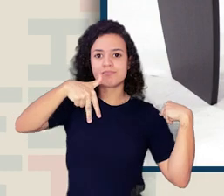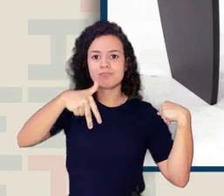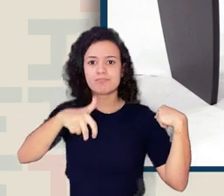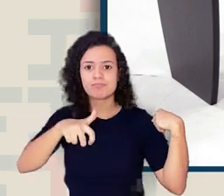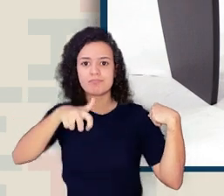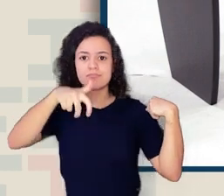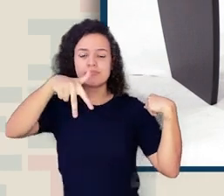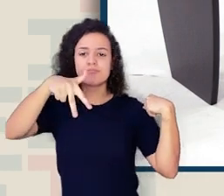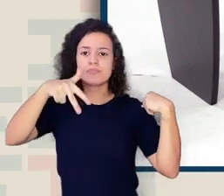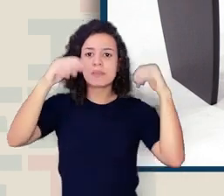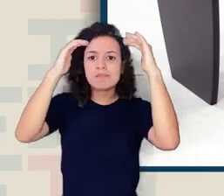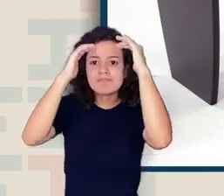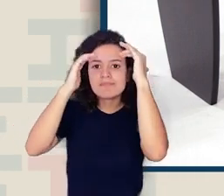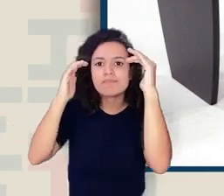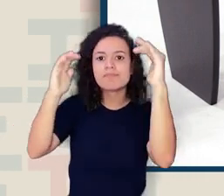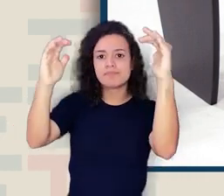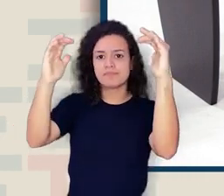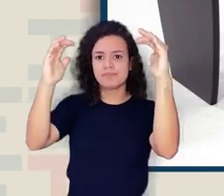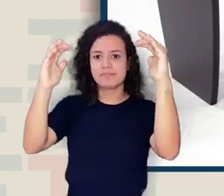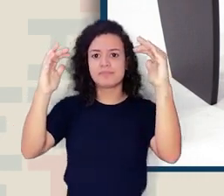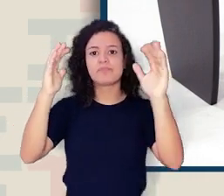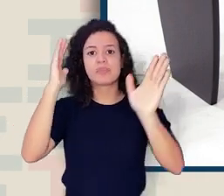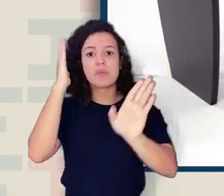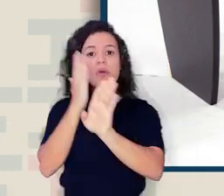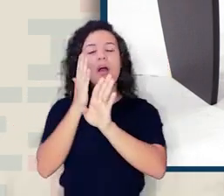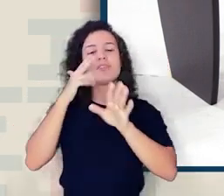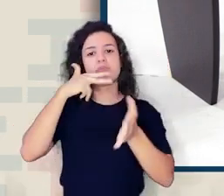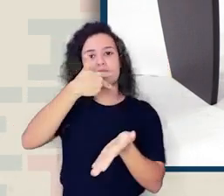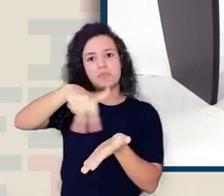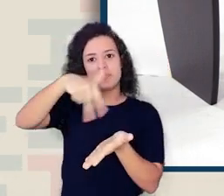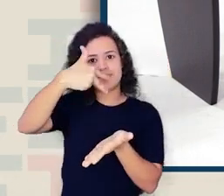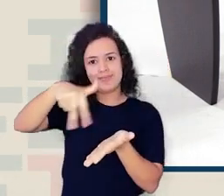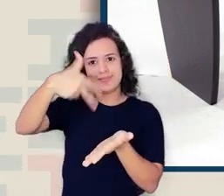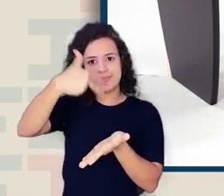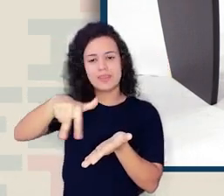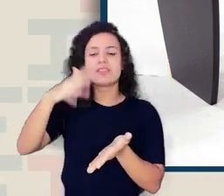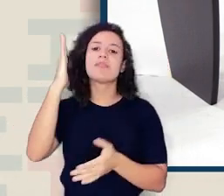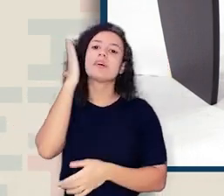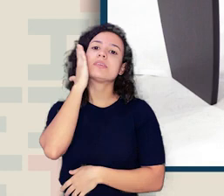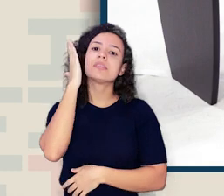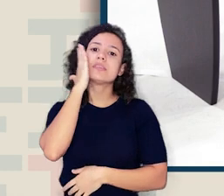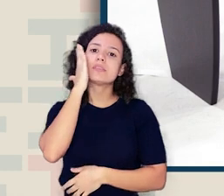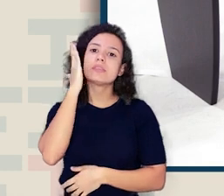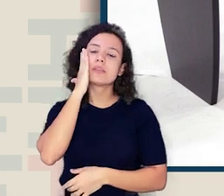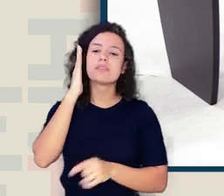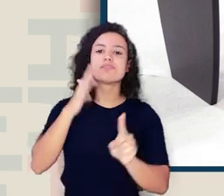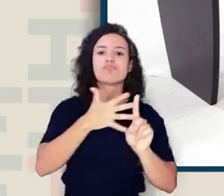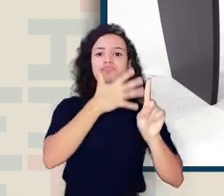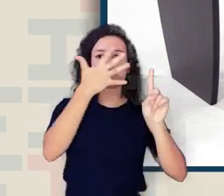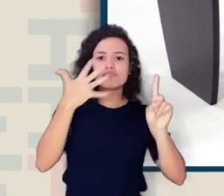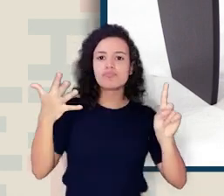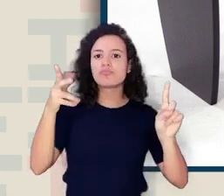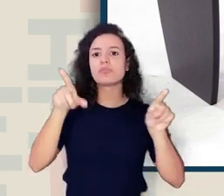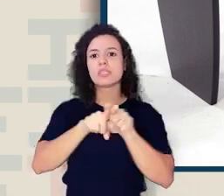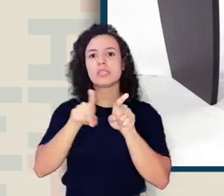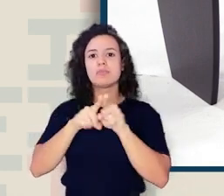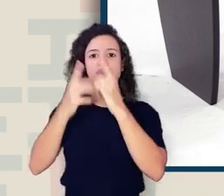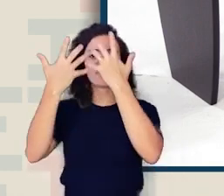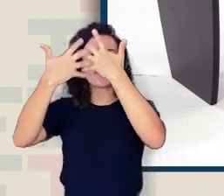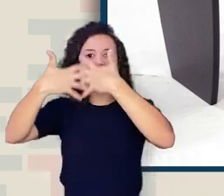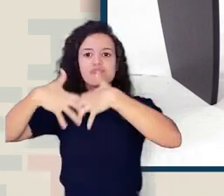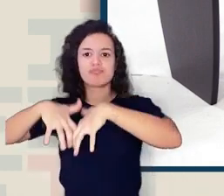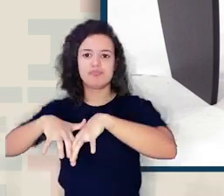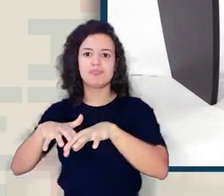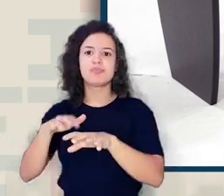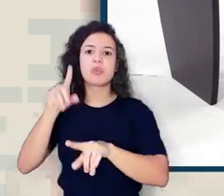do andar é uma intenção de majestade. E é através dessa movimentação que nós vamos entender as partituras e a